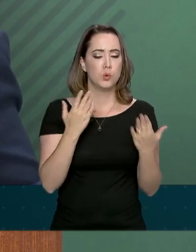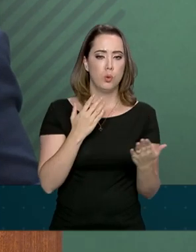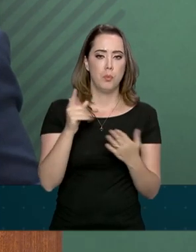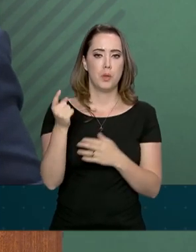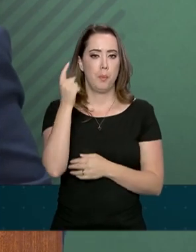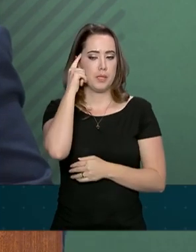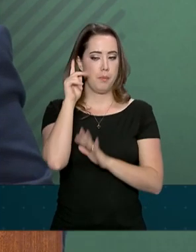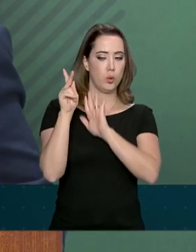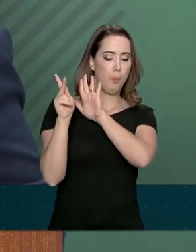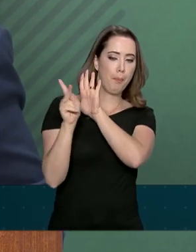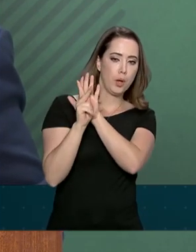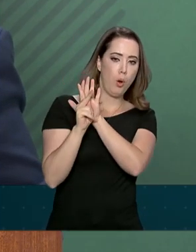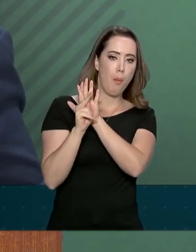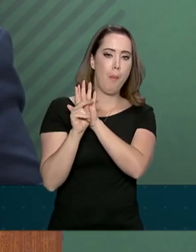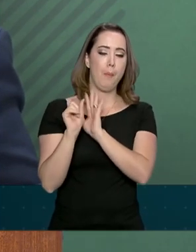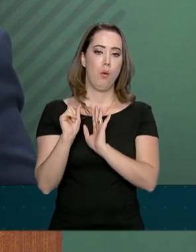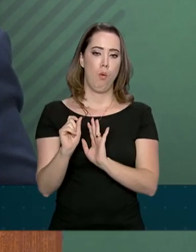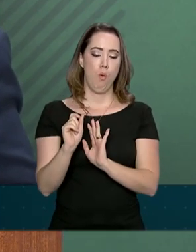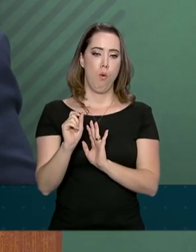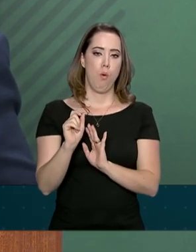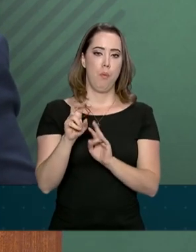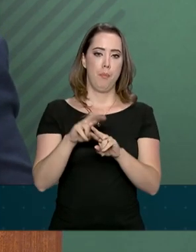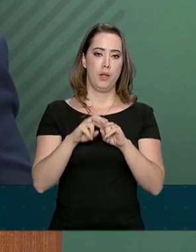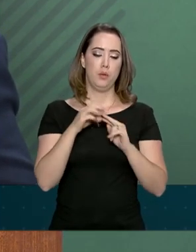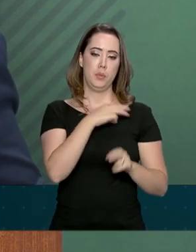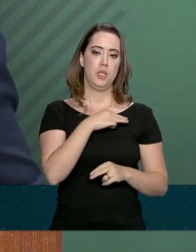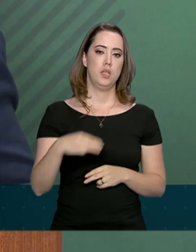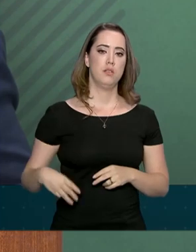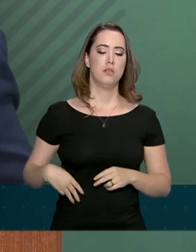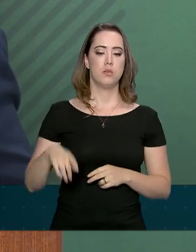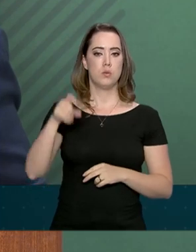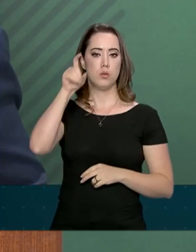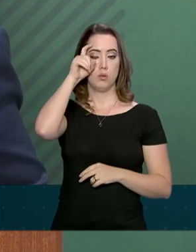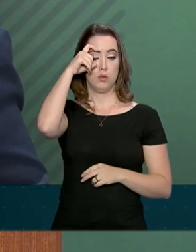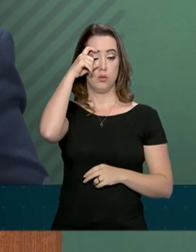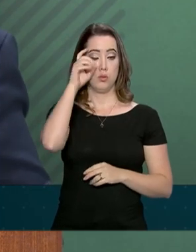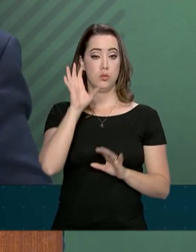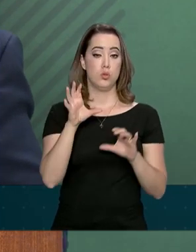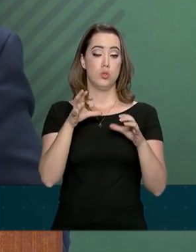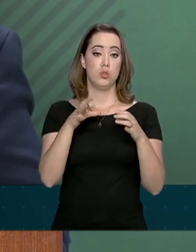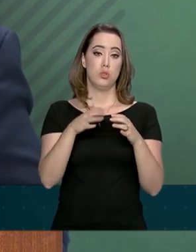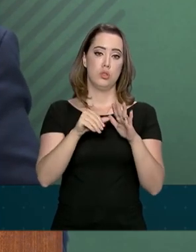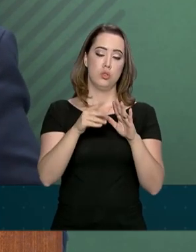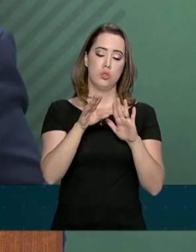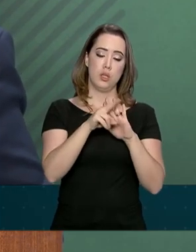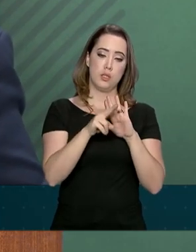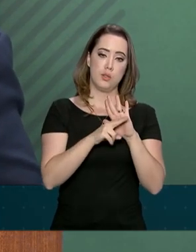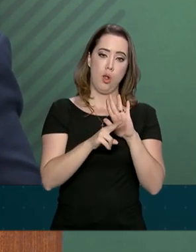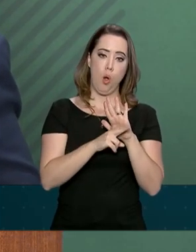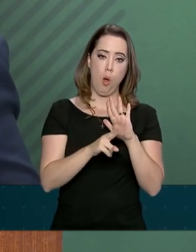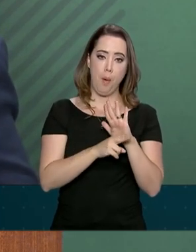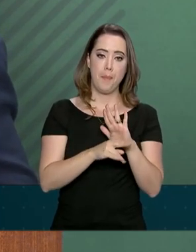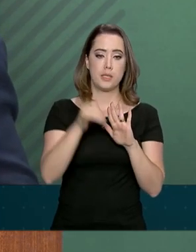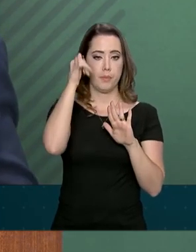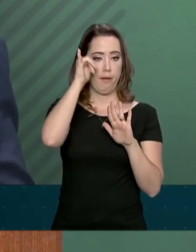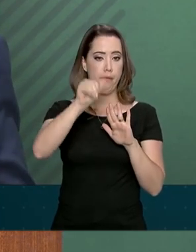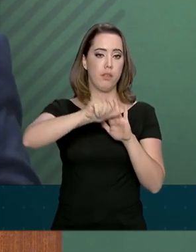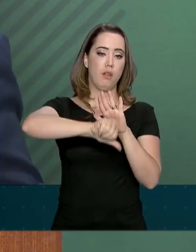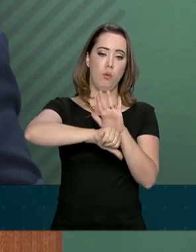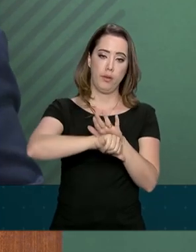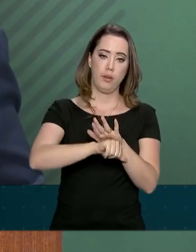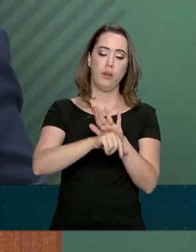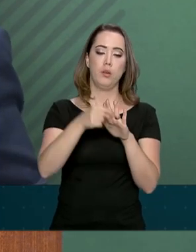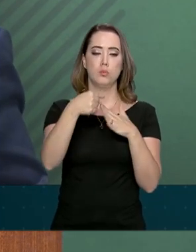que é dele por meio do do ministro sérgio moro de que o pacote anti crime que inclui dentre outras ações ações que